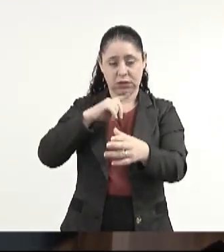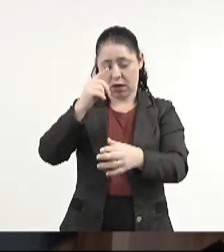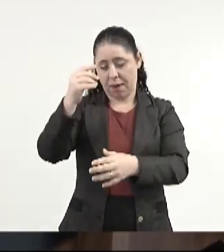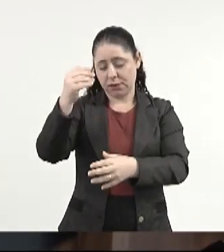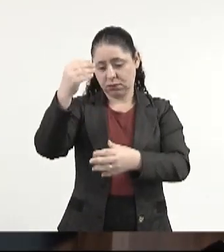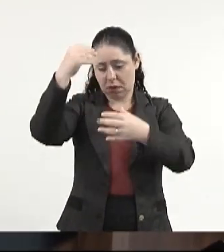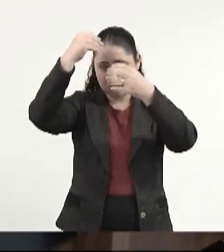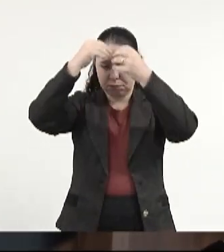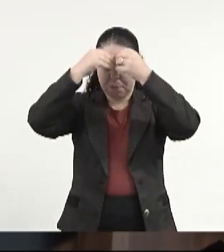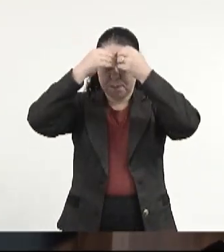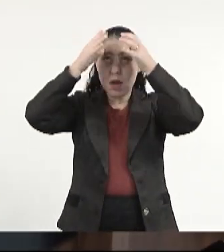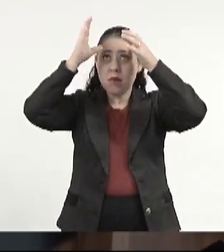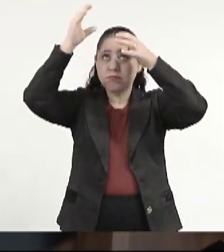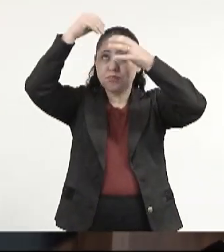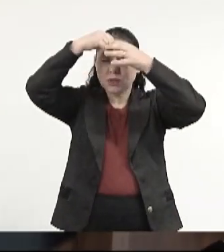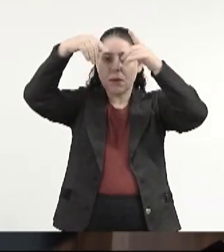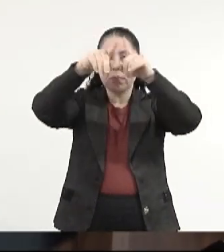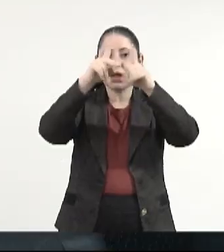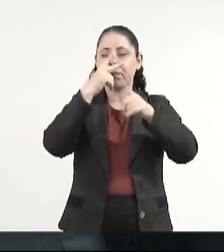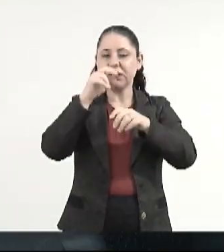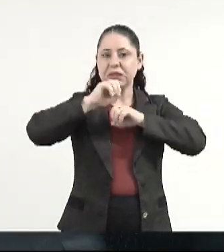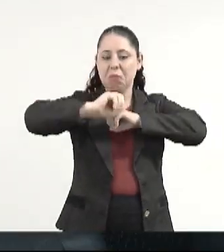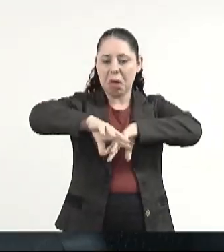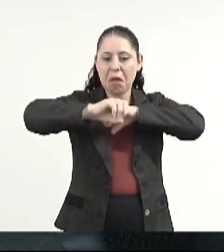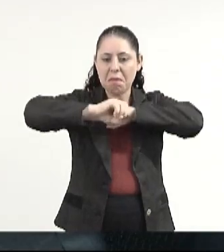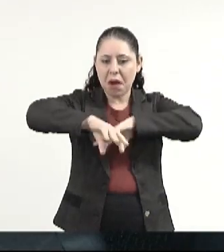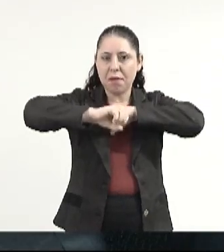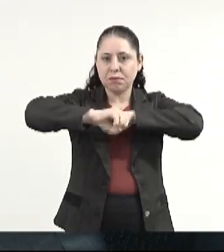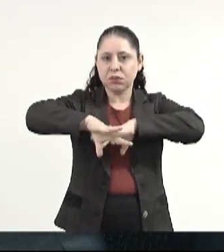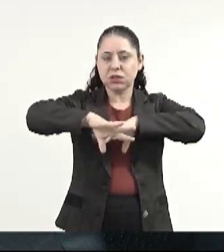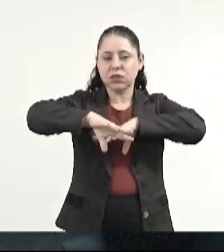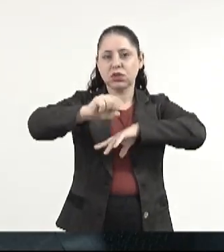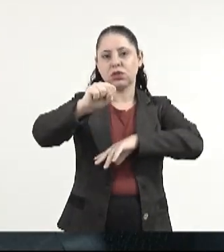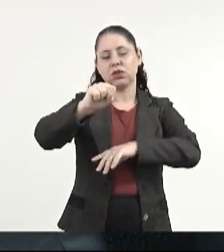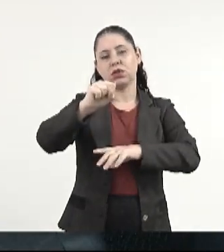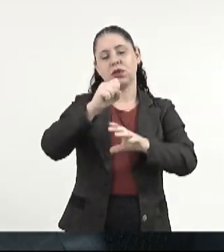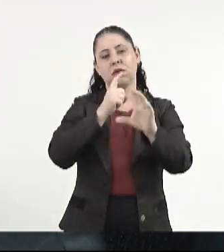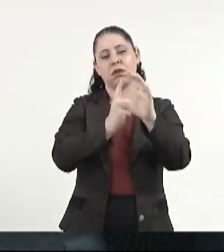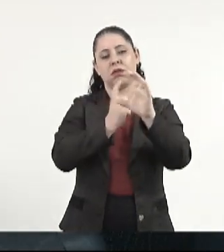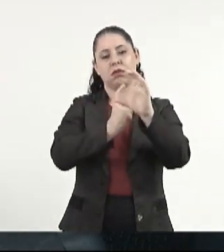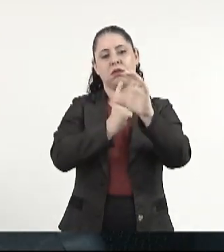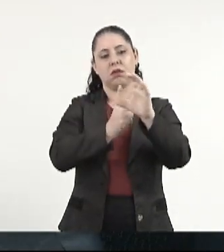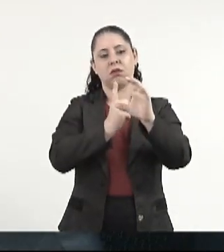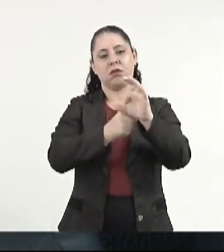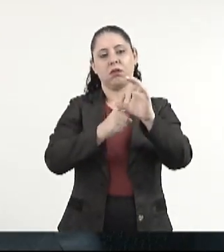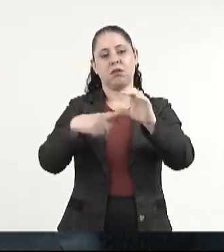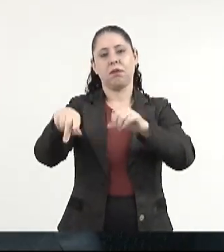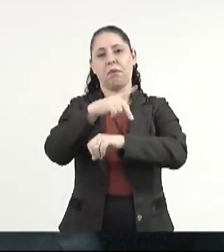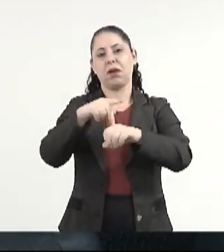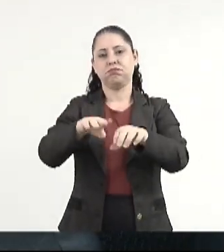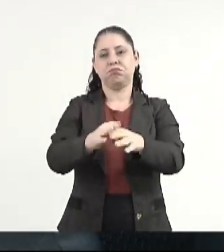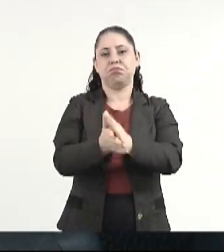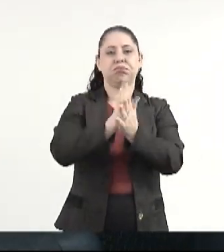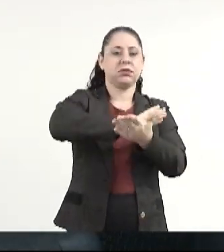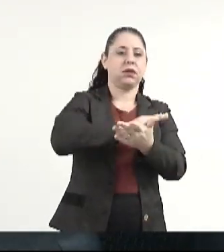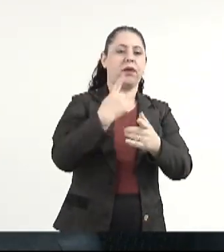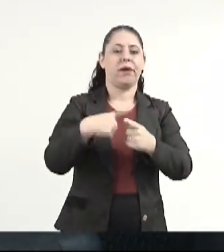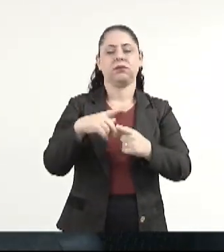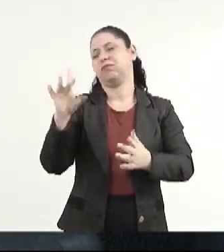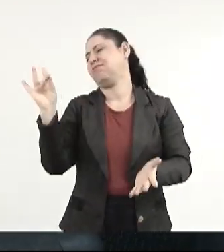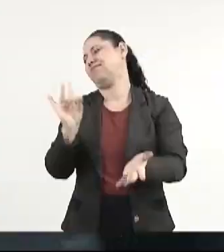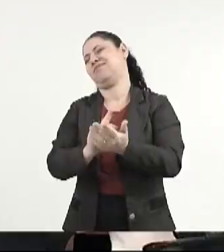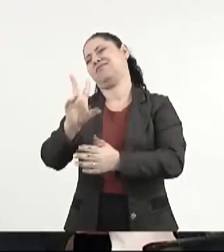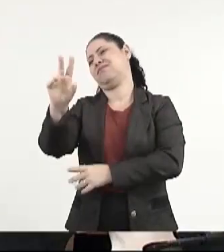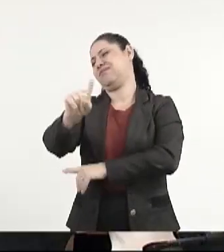na mentalidade, Para concluir, deputado. na mentalidade das já crianças, o declaração de voto. socialismo, que não leva a nada, e esse país está destruído por causa disso. Isso